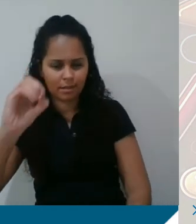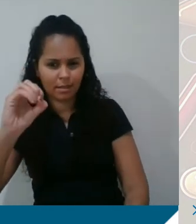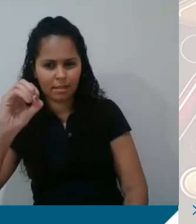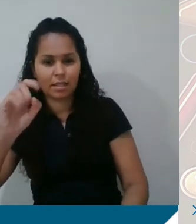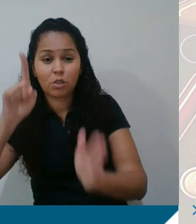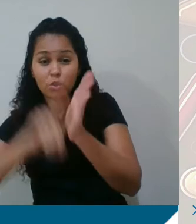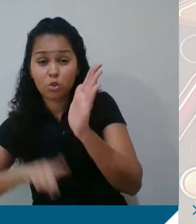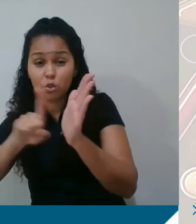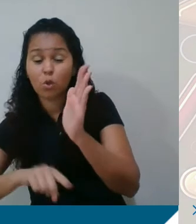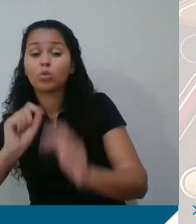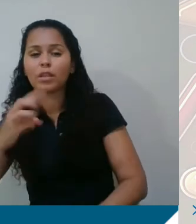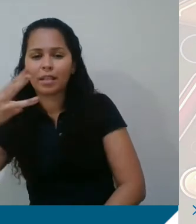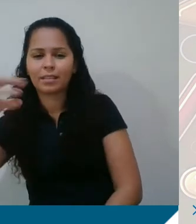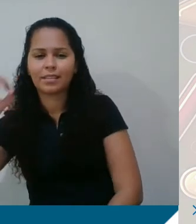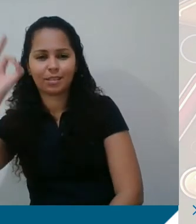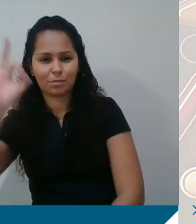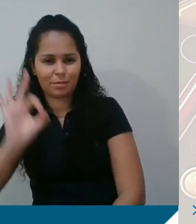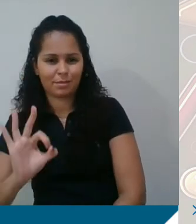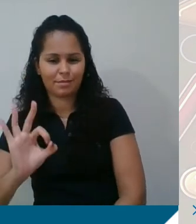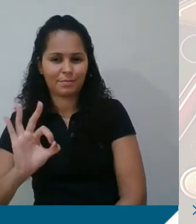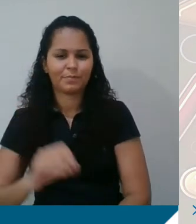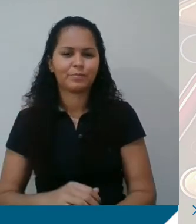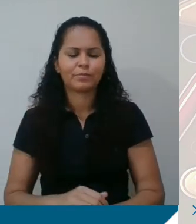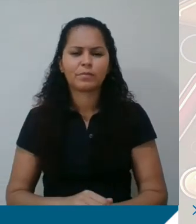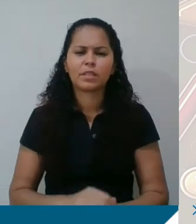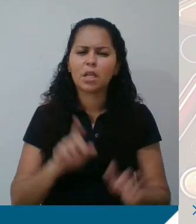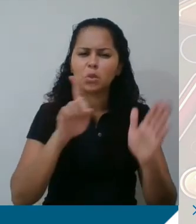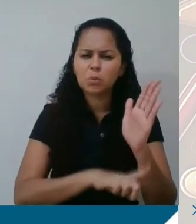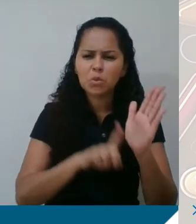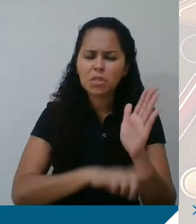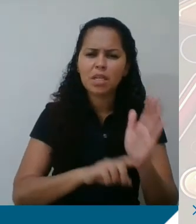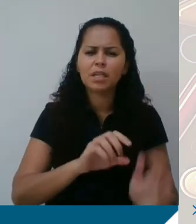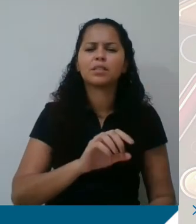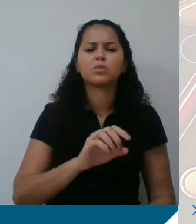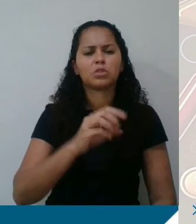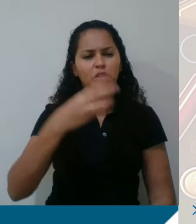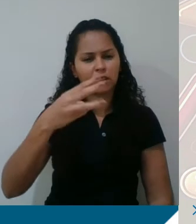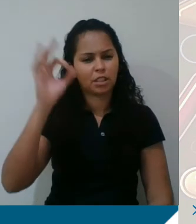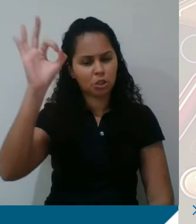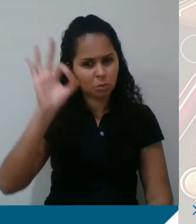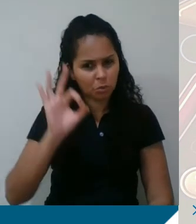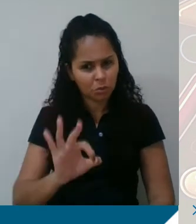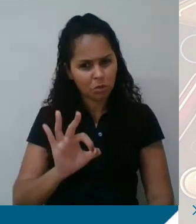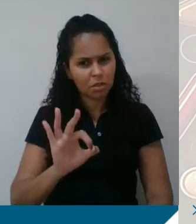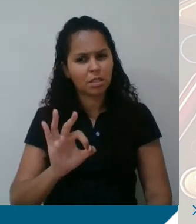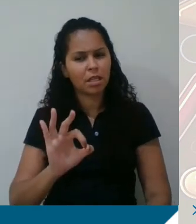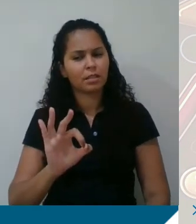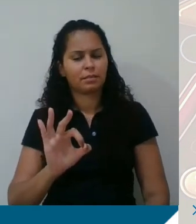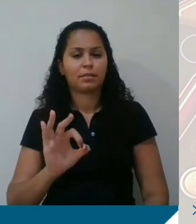é 0,70, o desconto vai ser de 30%. Então, um desconto de 3%, por exemplo,